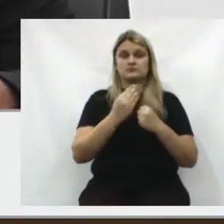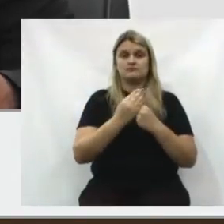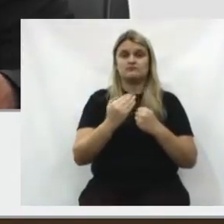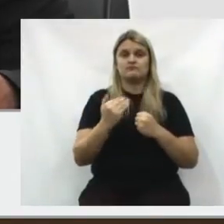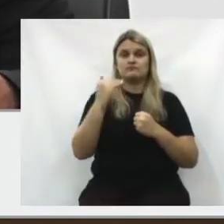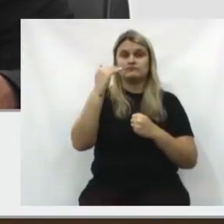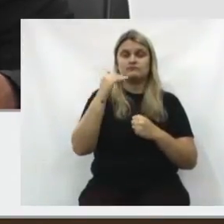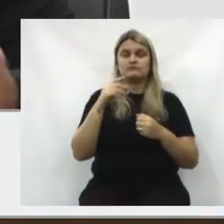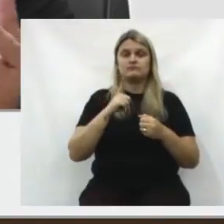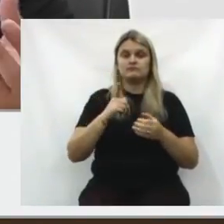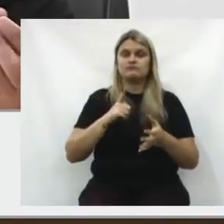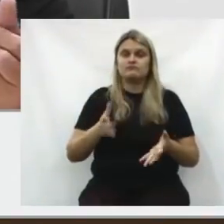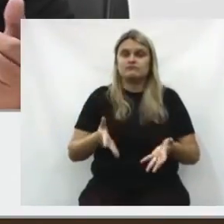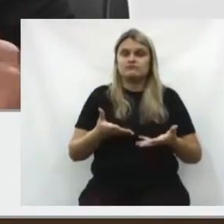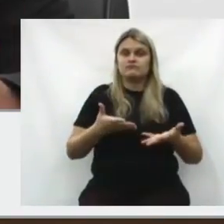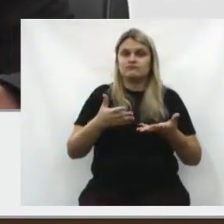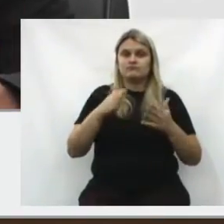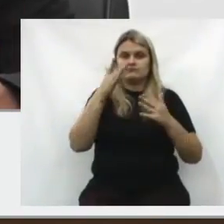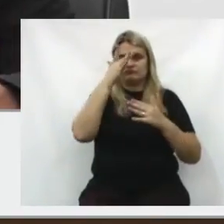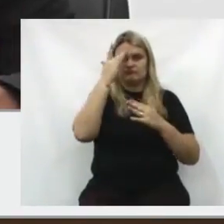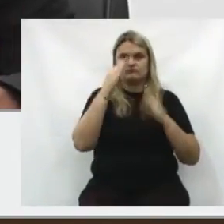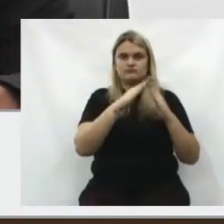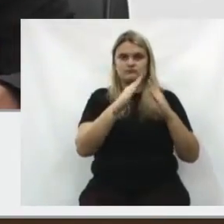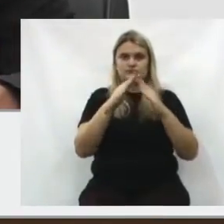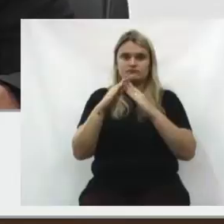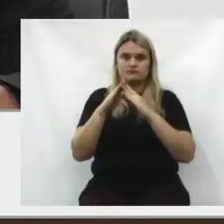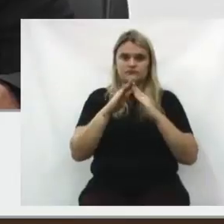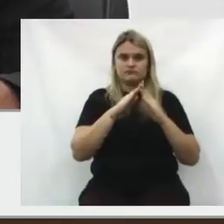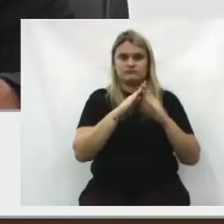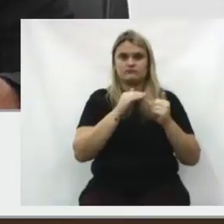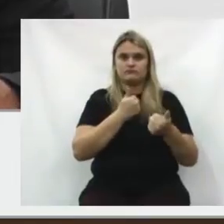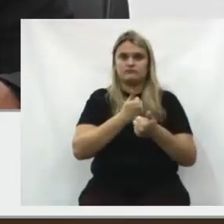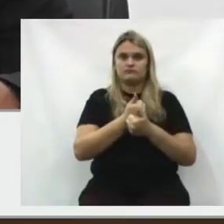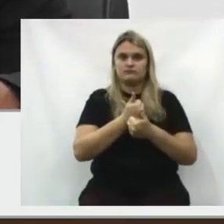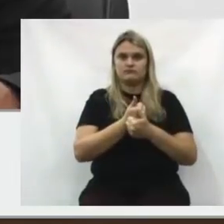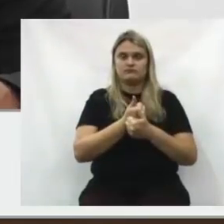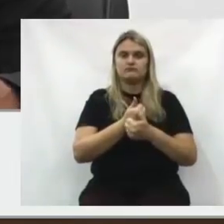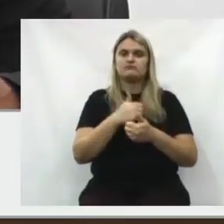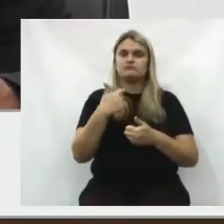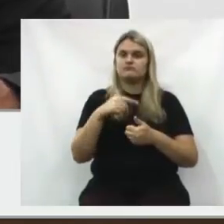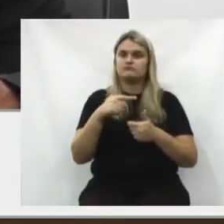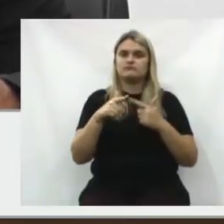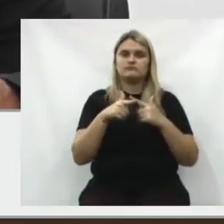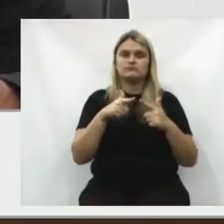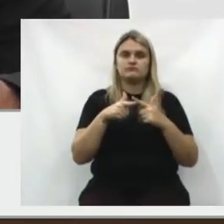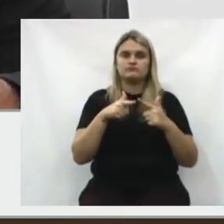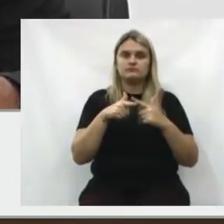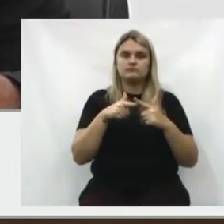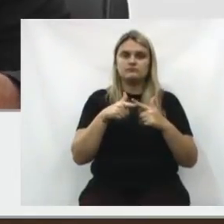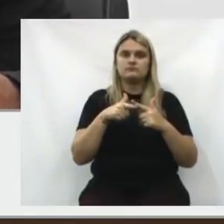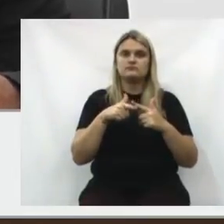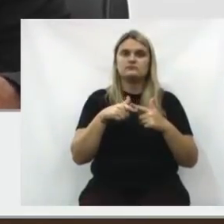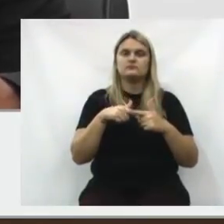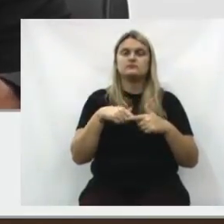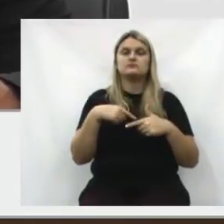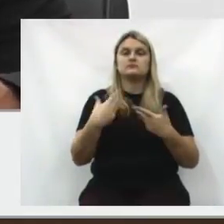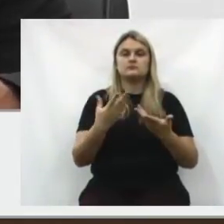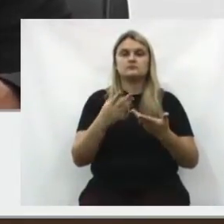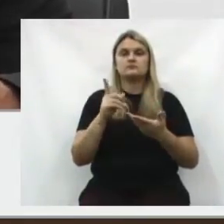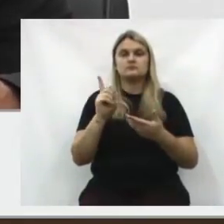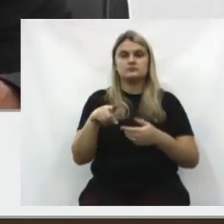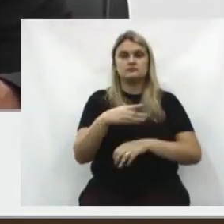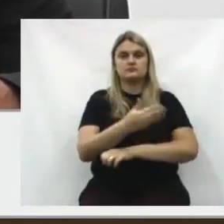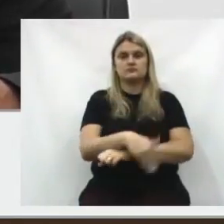mais elevados, para incentivar realmente a moradia, a ocupação de bairros que não tenham esses